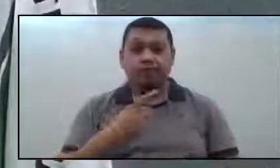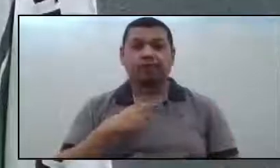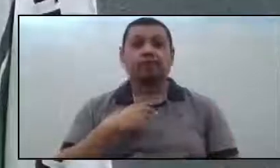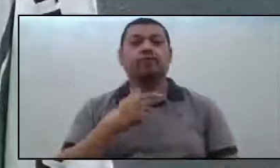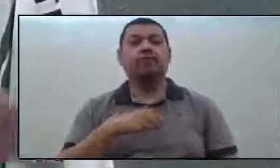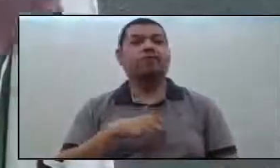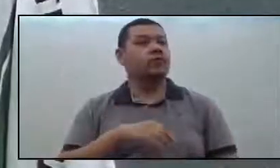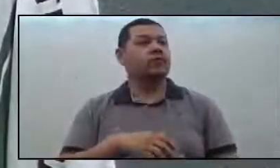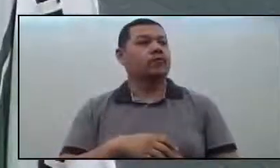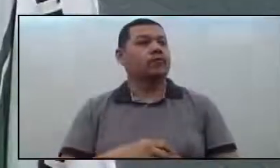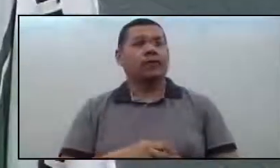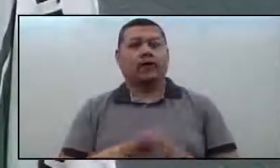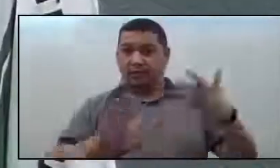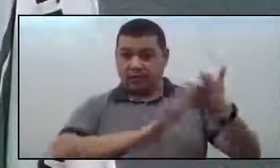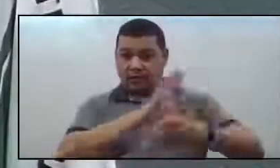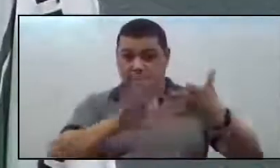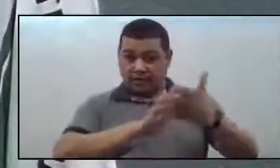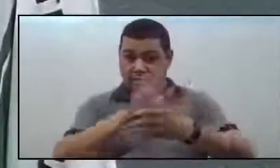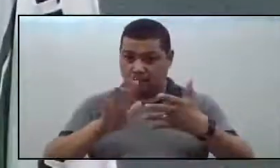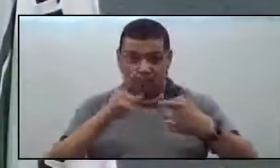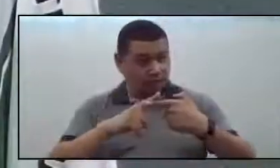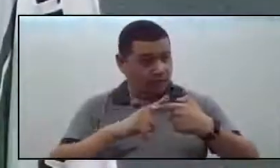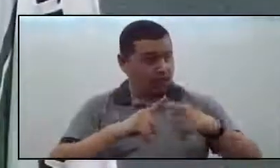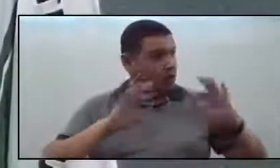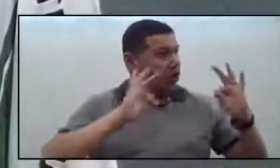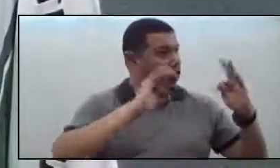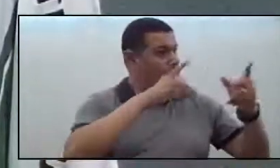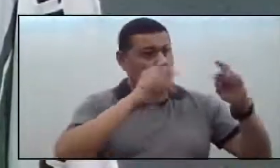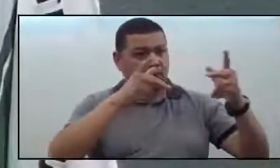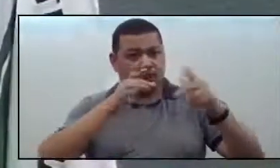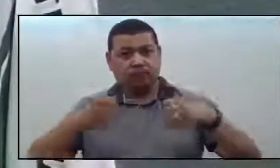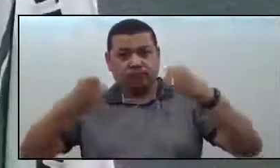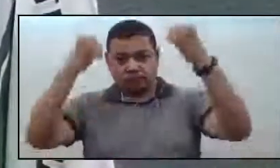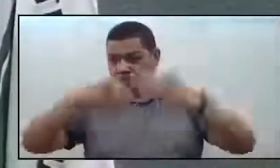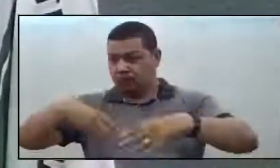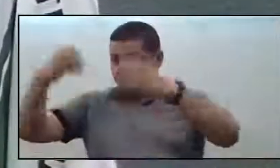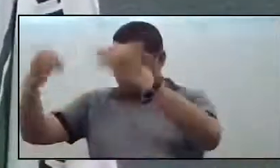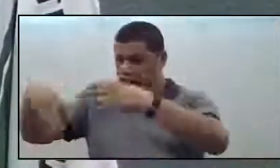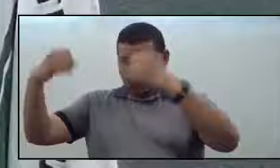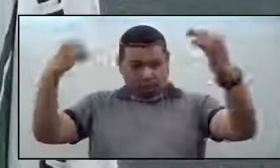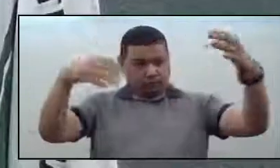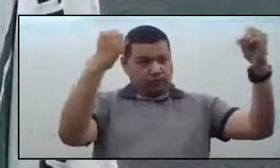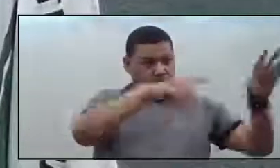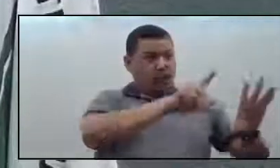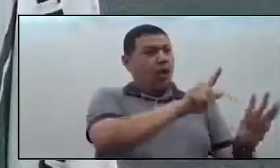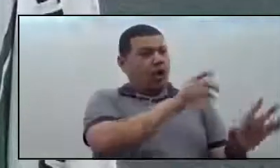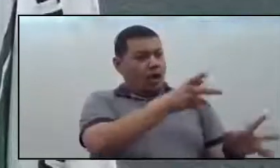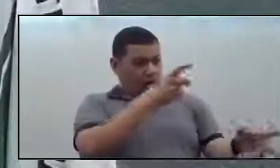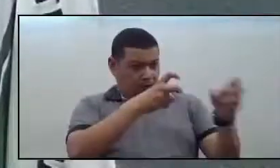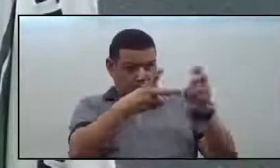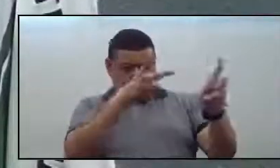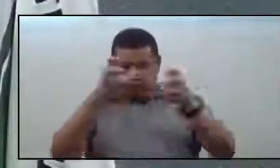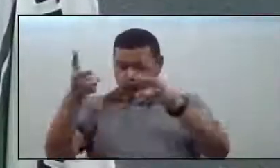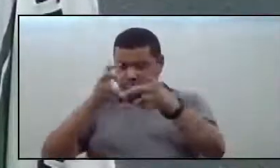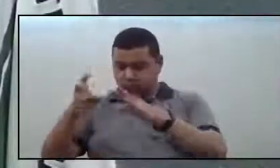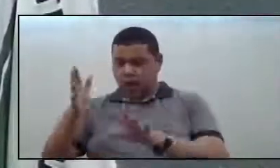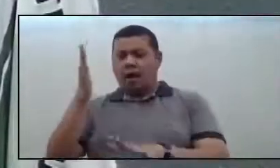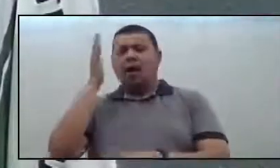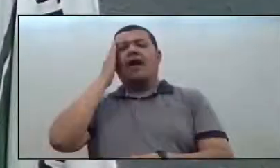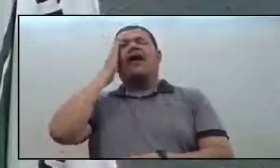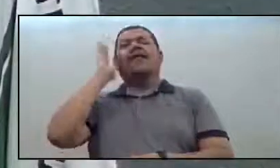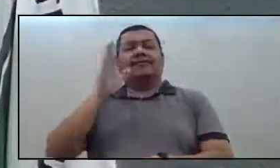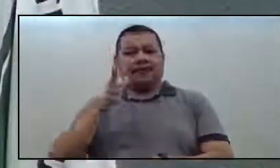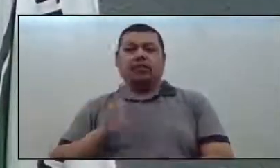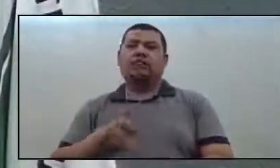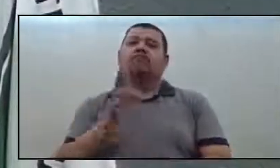voz à condenação depois que nós ouvir todas as partes. ouvindo-as todas a parte, nós sabemos onde o caminho que nós vamos